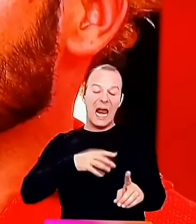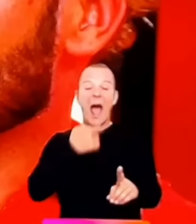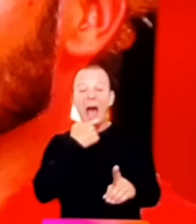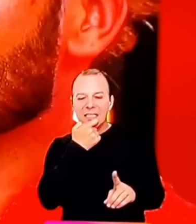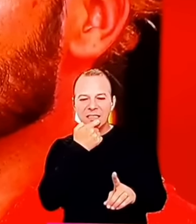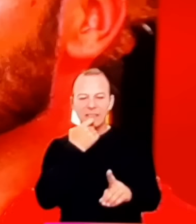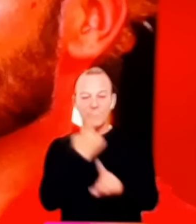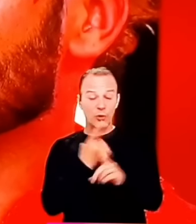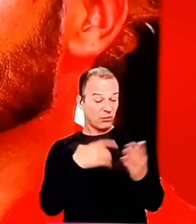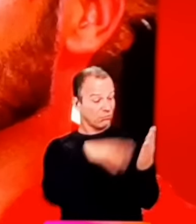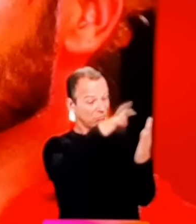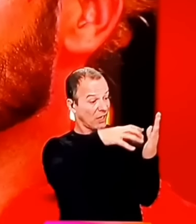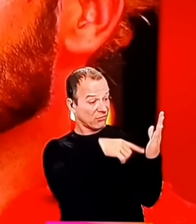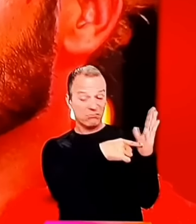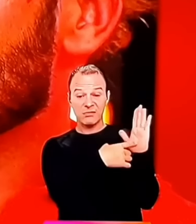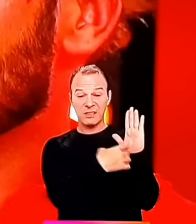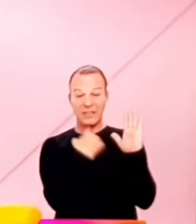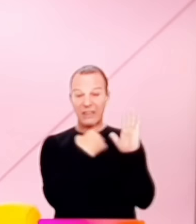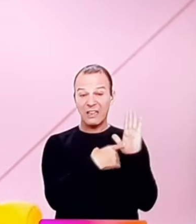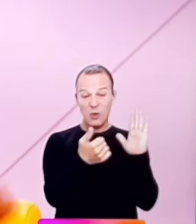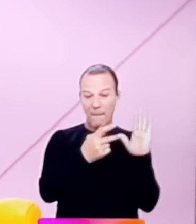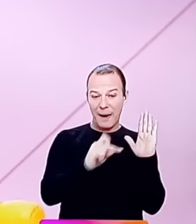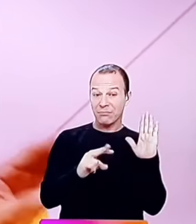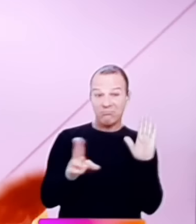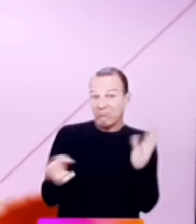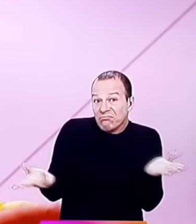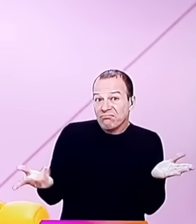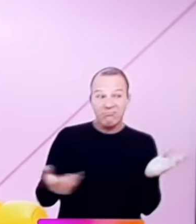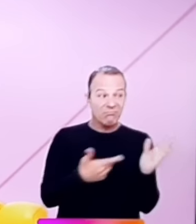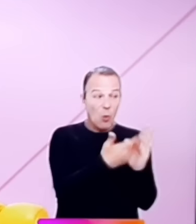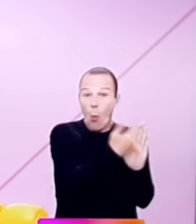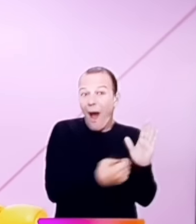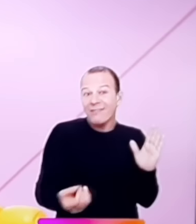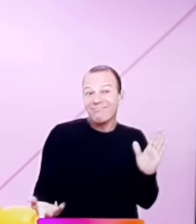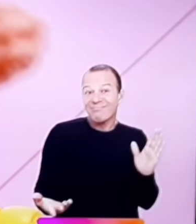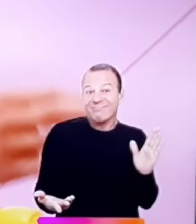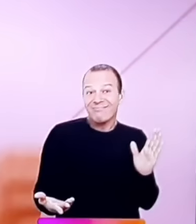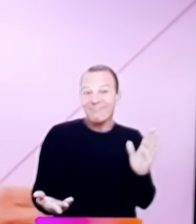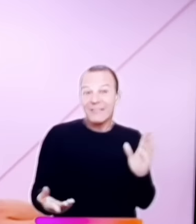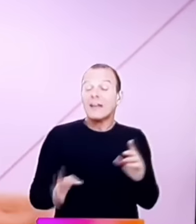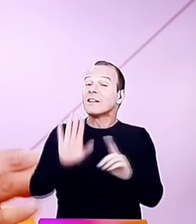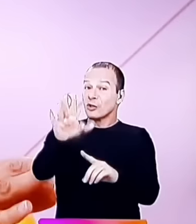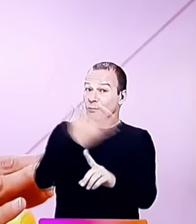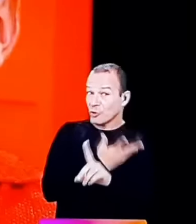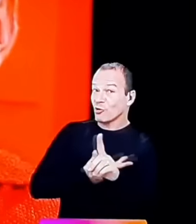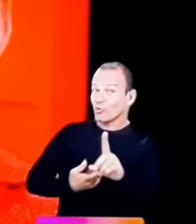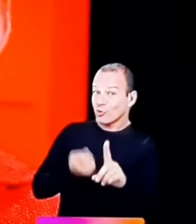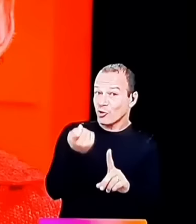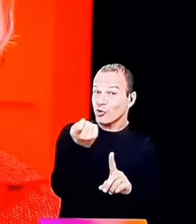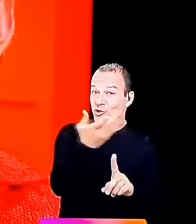era para não falar da Bárbara. É verdade ou mentira? É verdade. Não há verdade ou mentira. Mas Miguel falou,